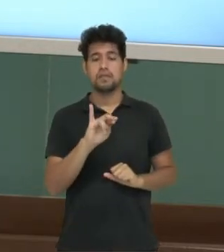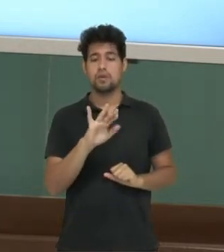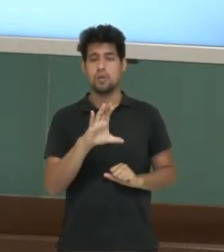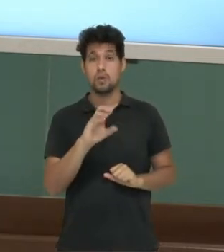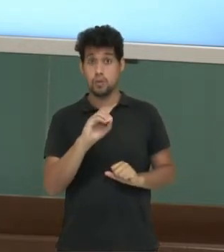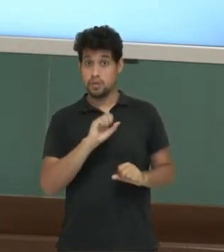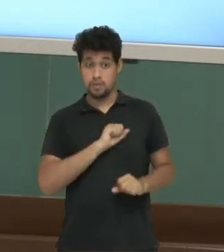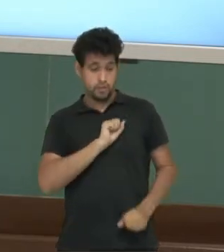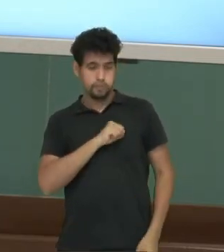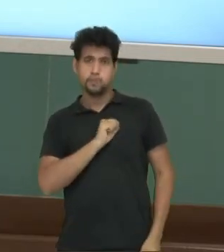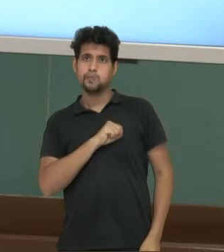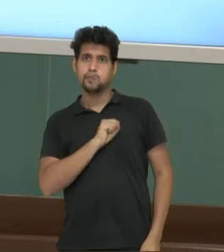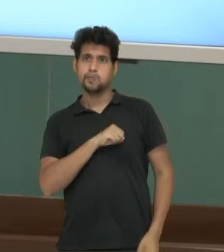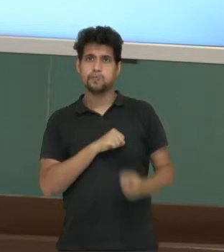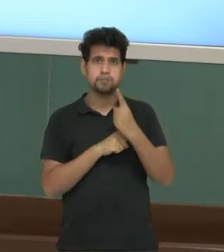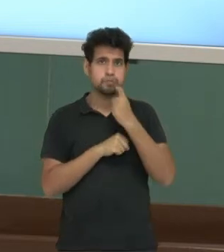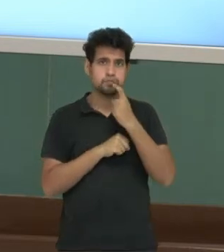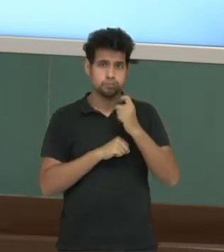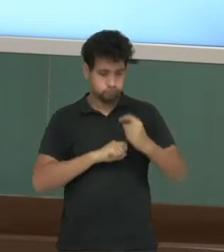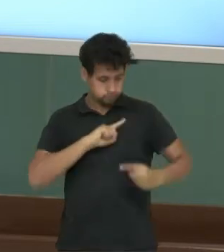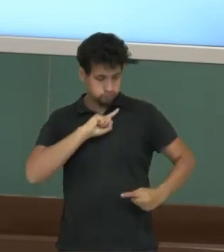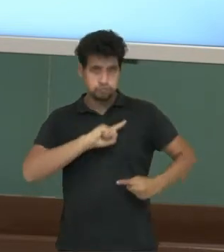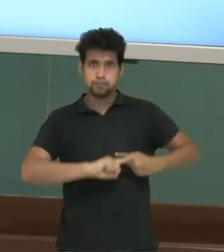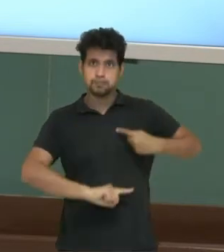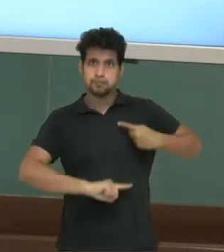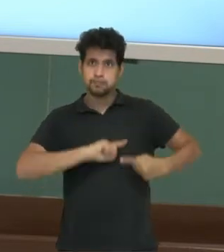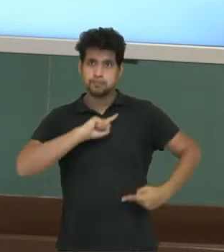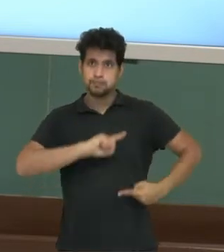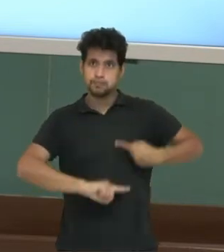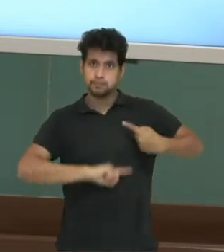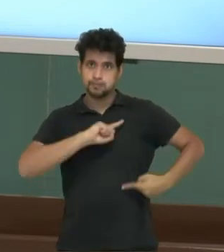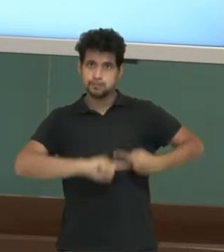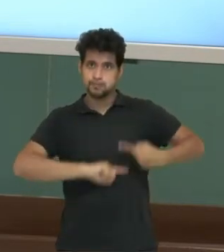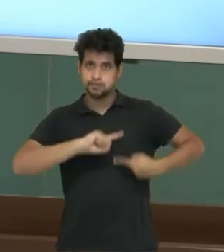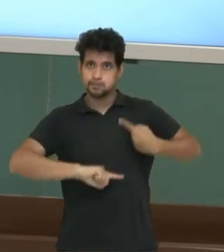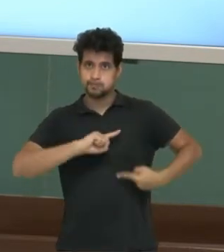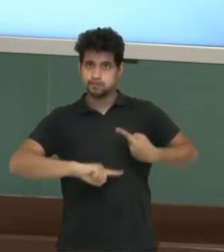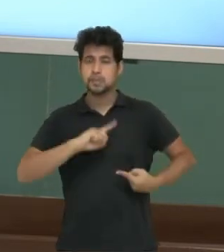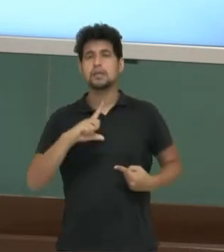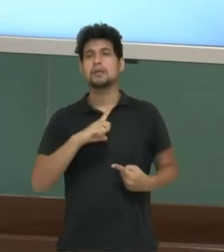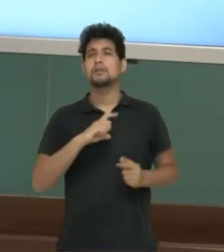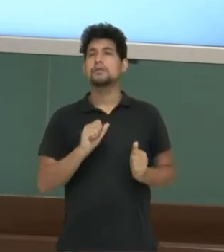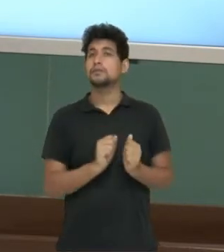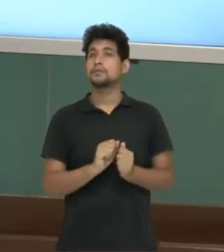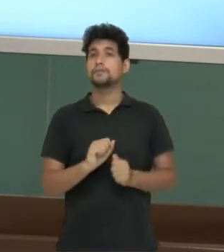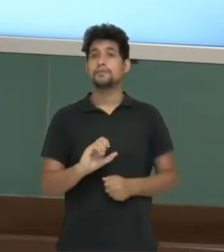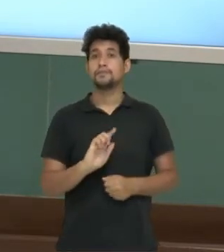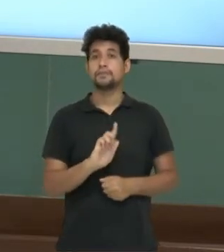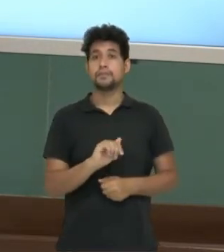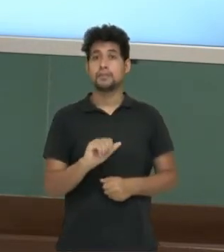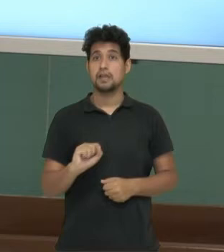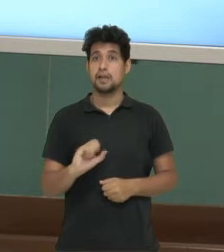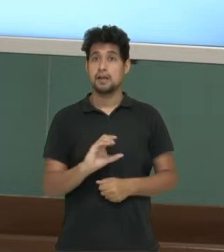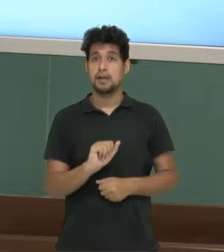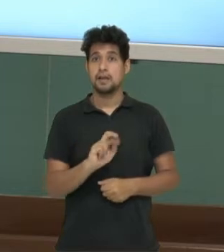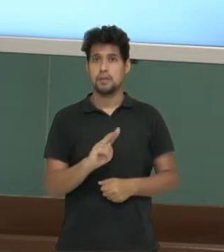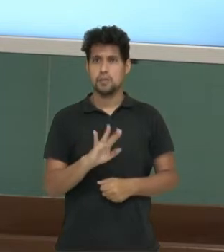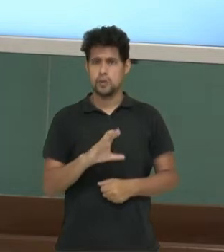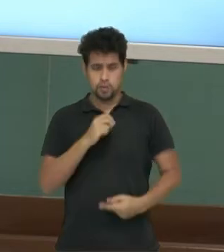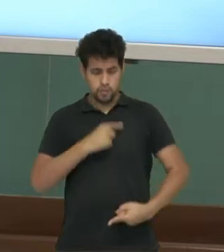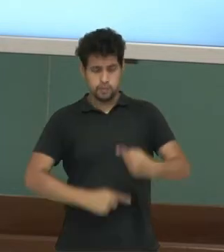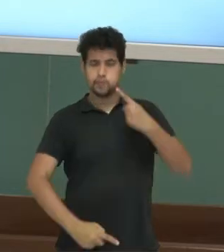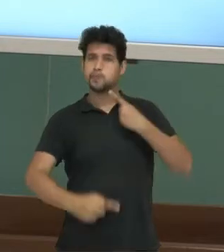bombear esse sangue para o corpo, ele vai estar um pouco misturado com o sangue rico em gás carbônico. Vai passar pelo corpo todo, vai